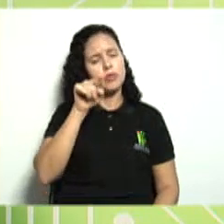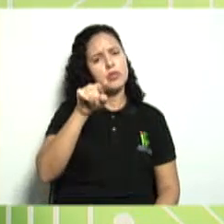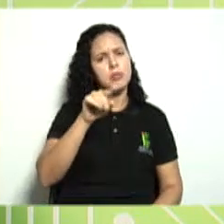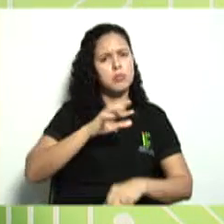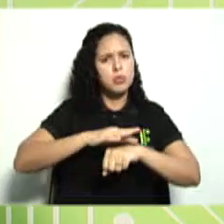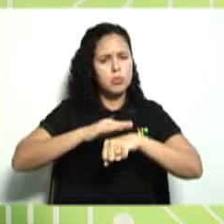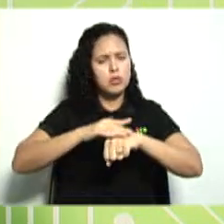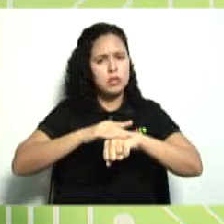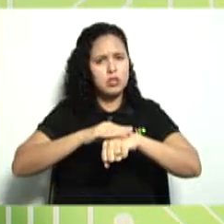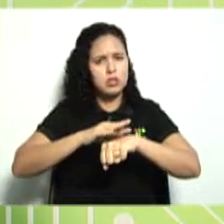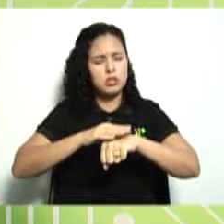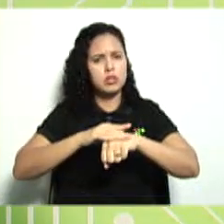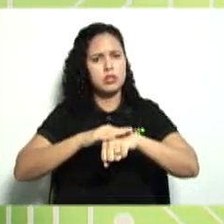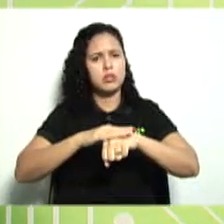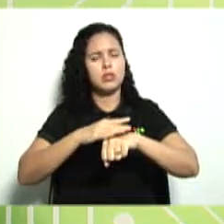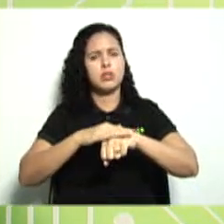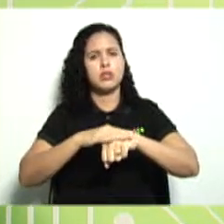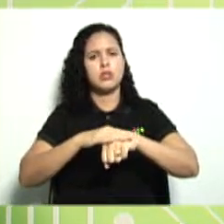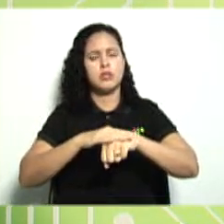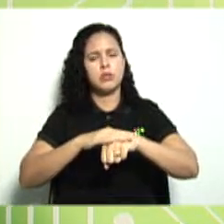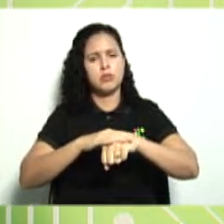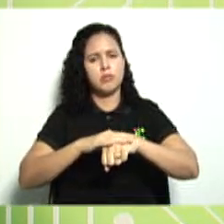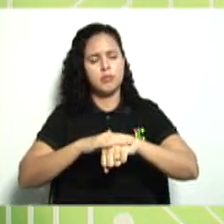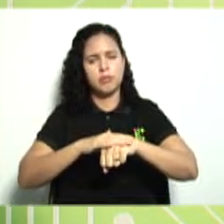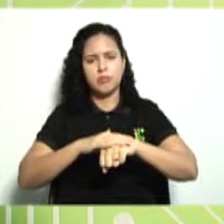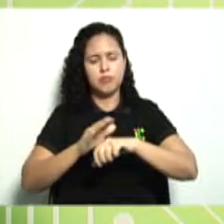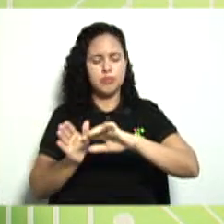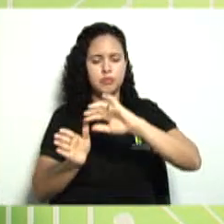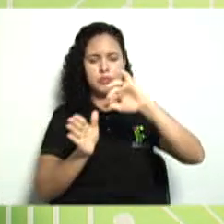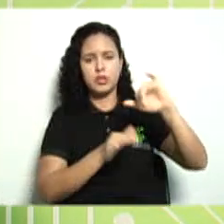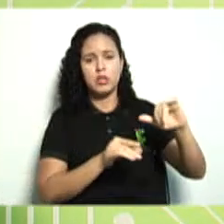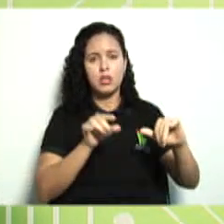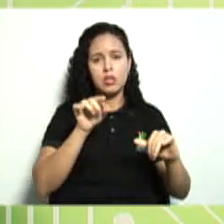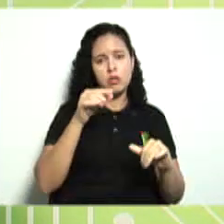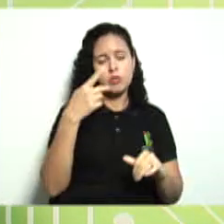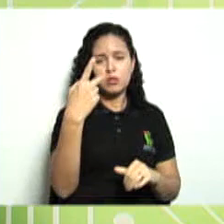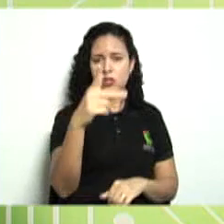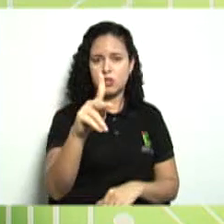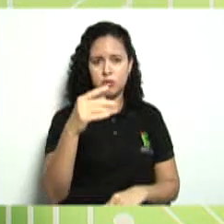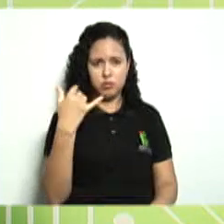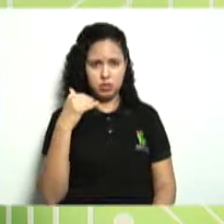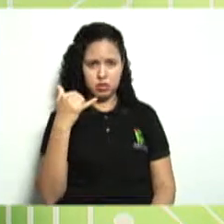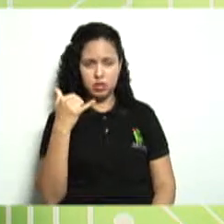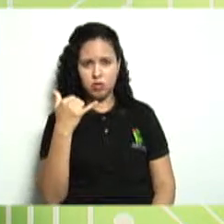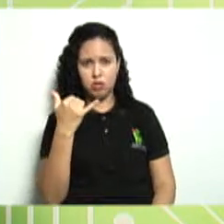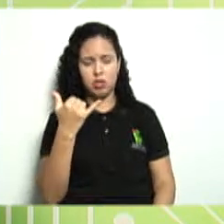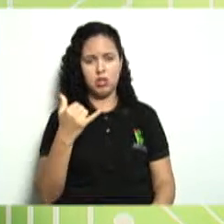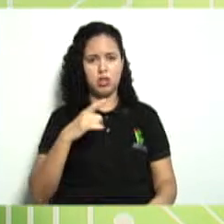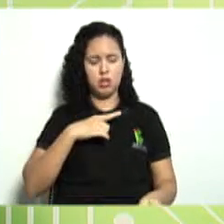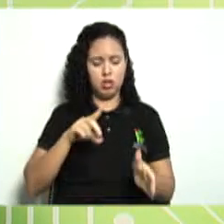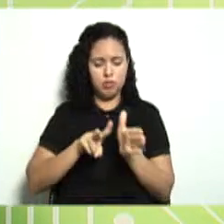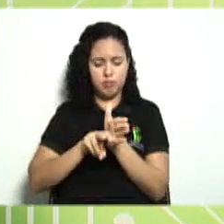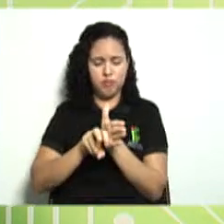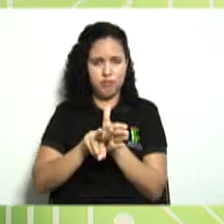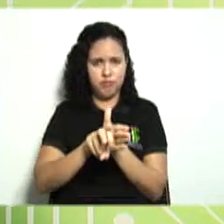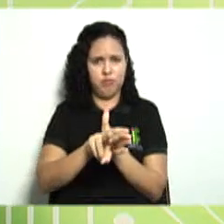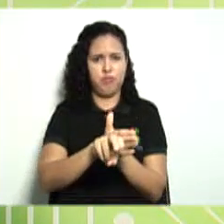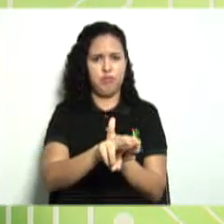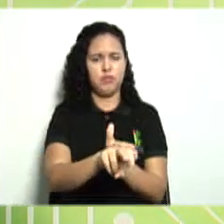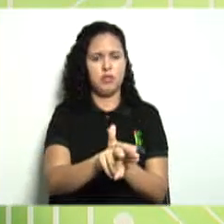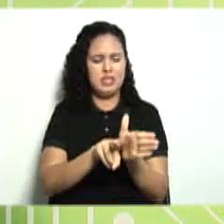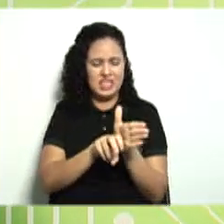ou corrompem o sistema do seu celular, vocês conseguem fazer alguma ligação? É possível acessar algumas redes sociais?